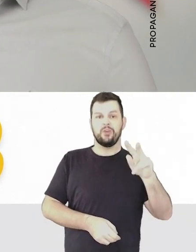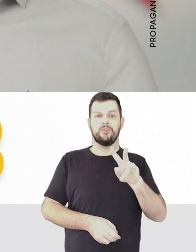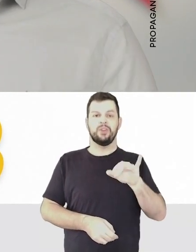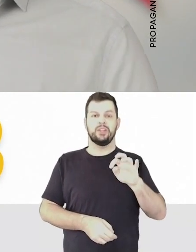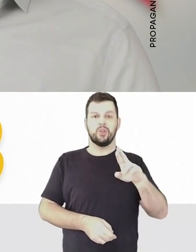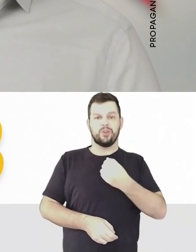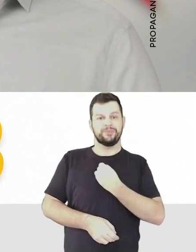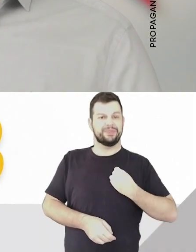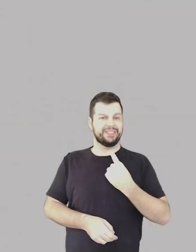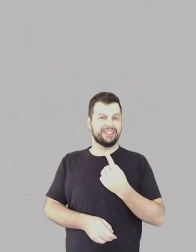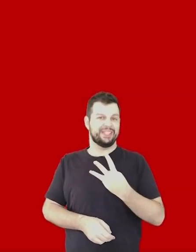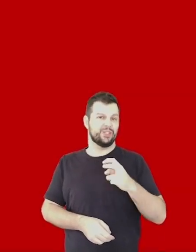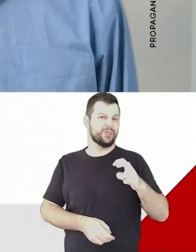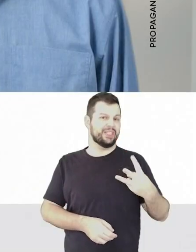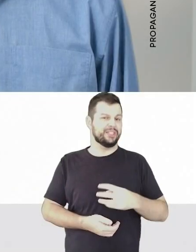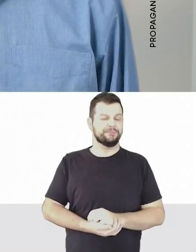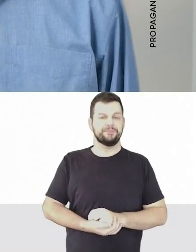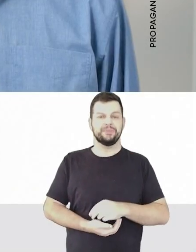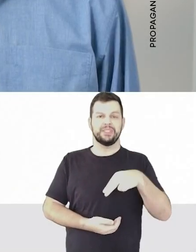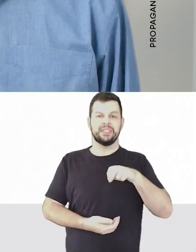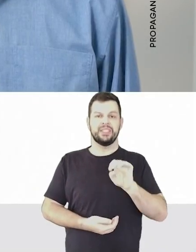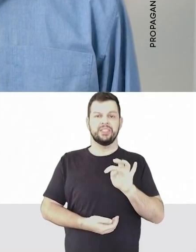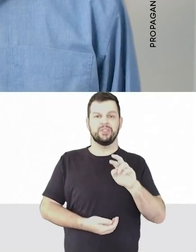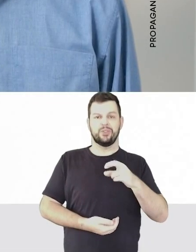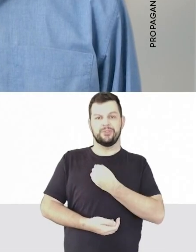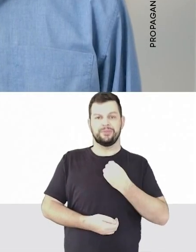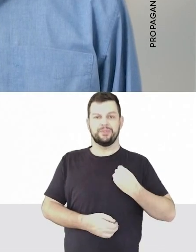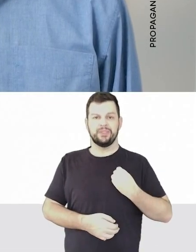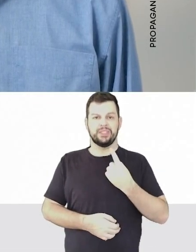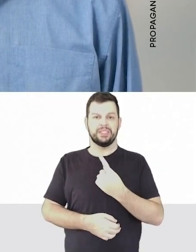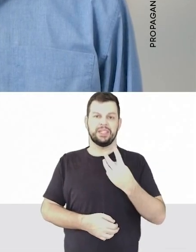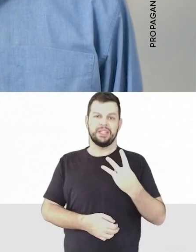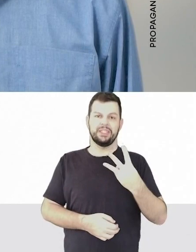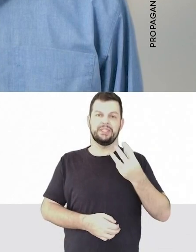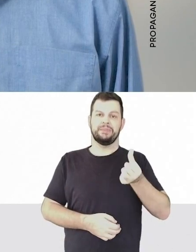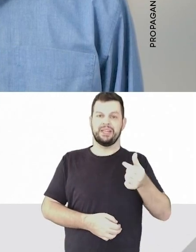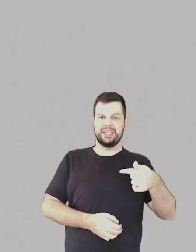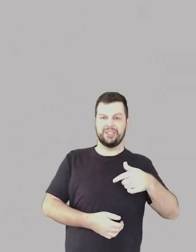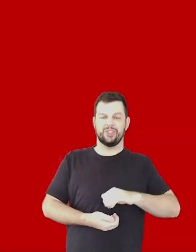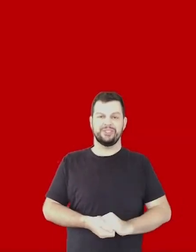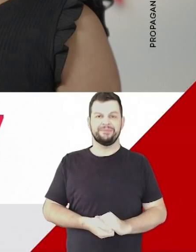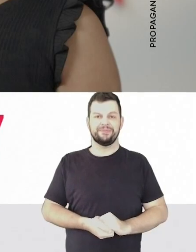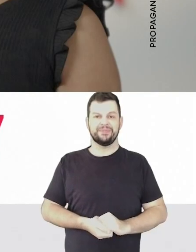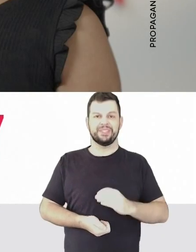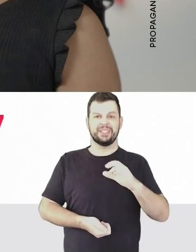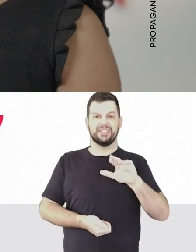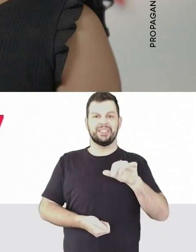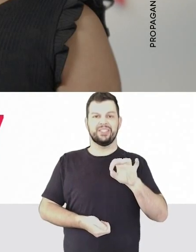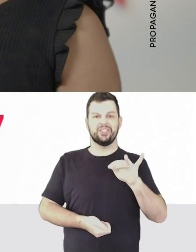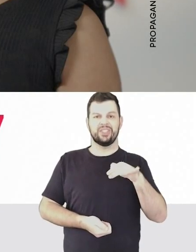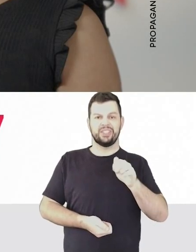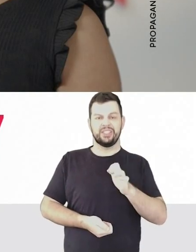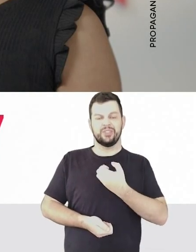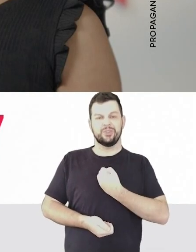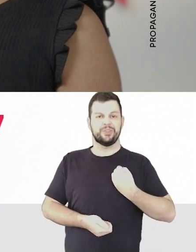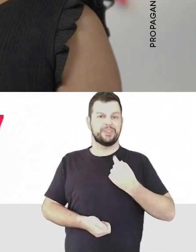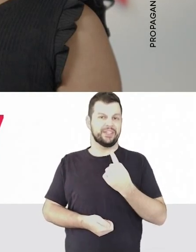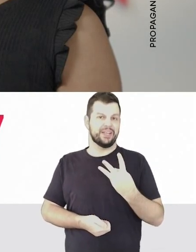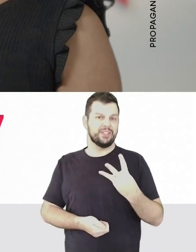Vitor Paladini, 1353. Nestor Schwertner, 1367. Cristiane